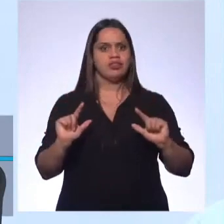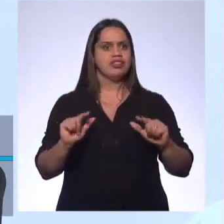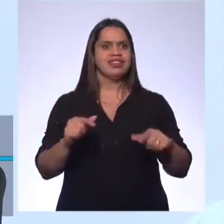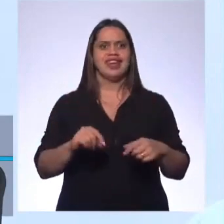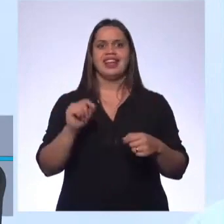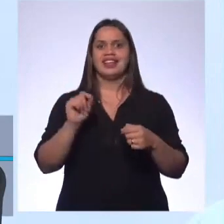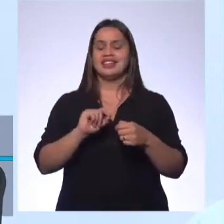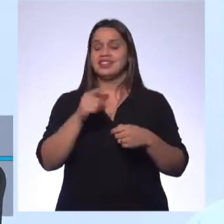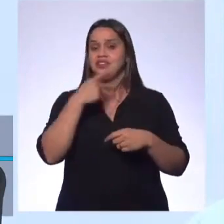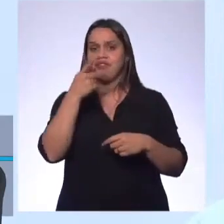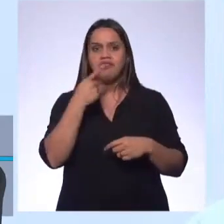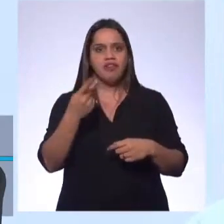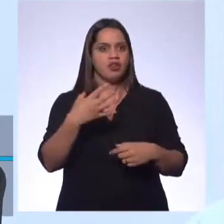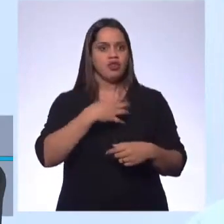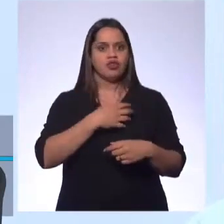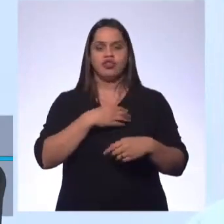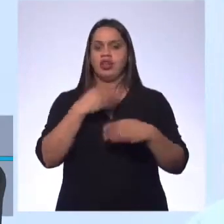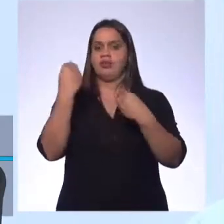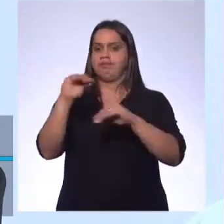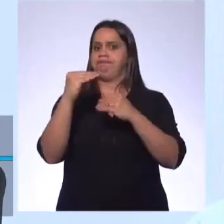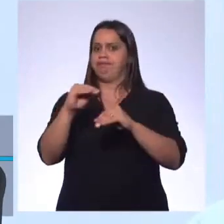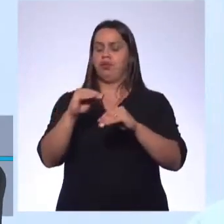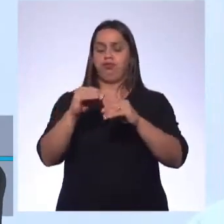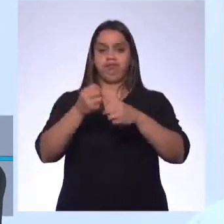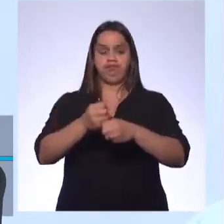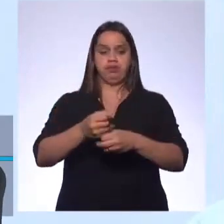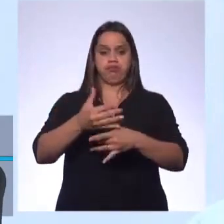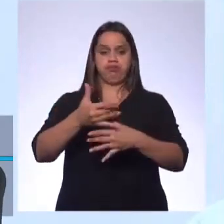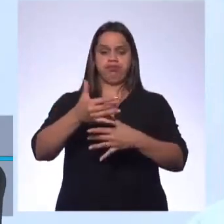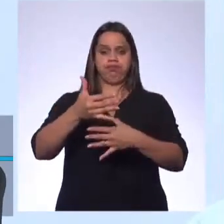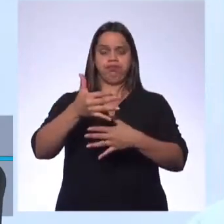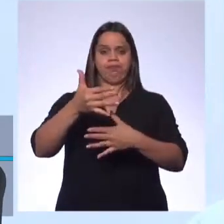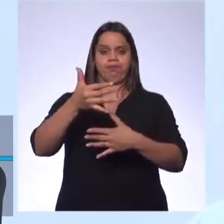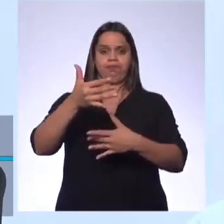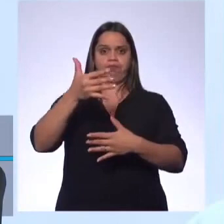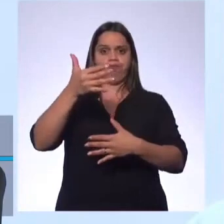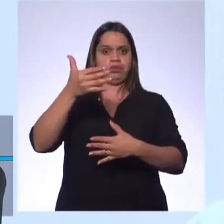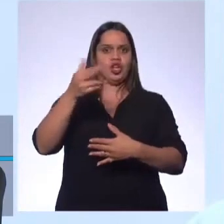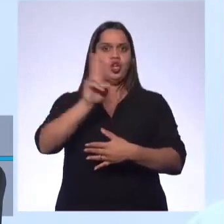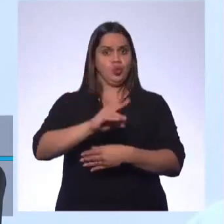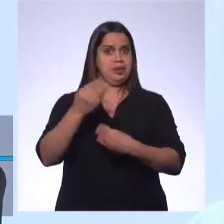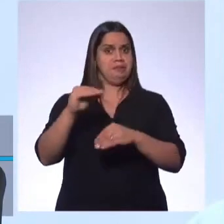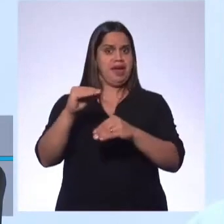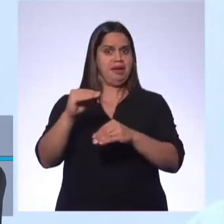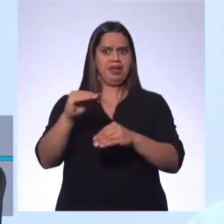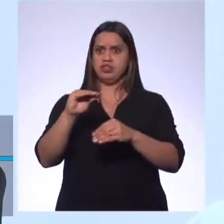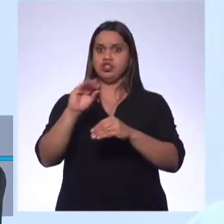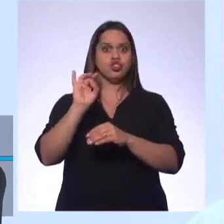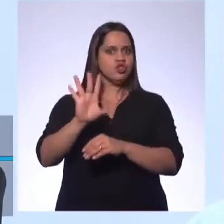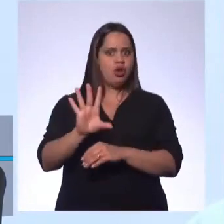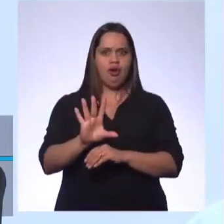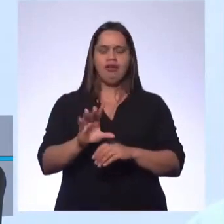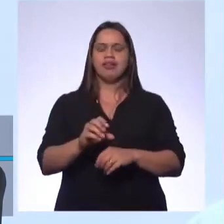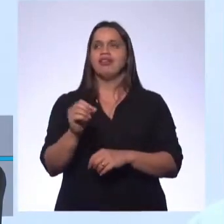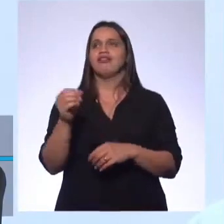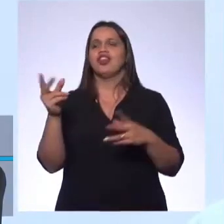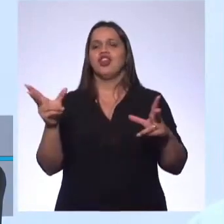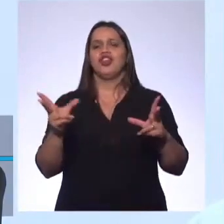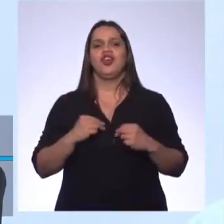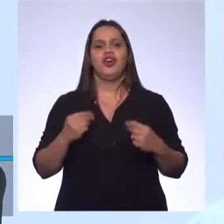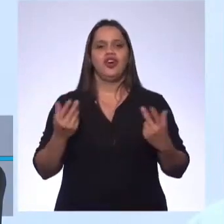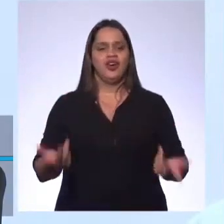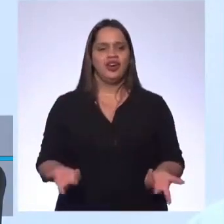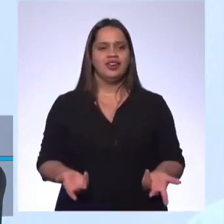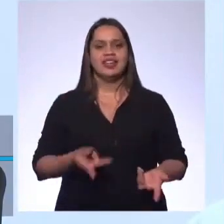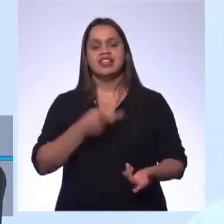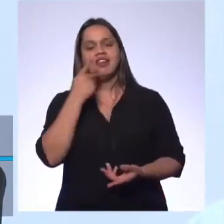numa velocidade, né? Vocês, meus queridos alunos, falam numa velocidade através de memes que não tem igual. Eles falam